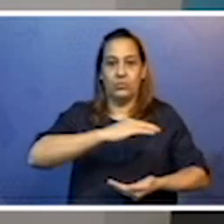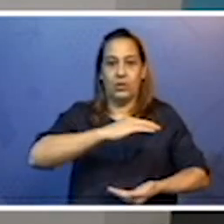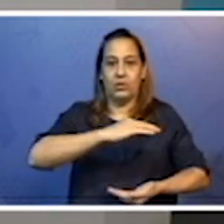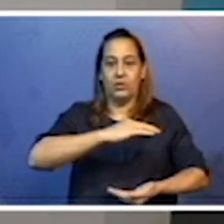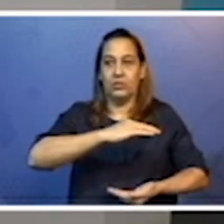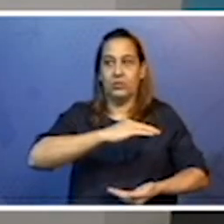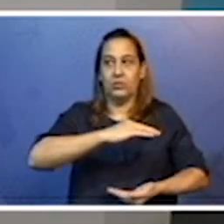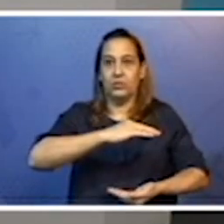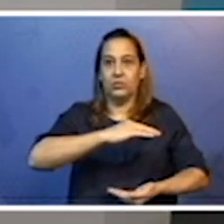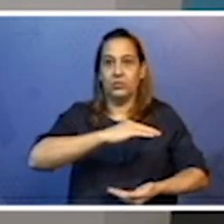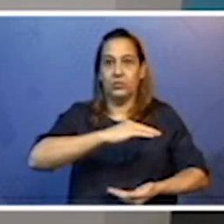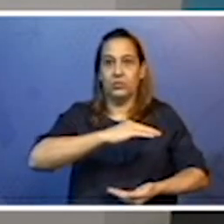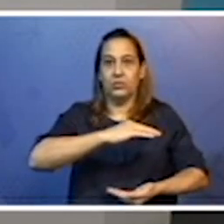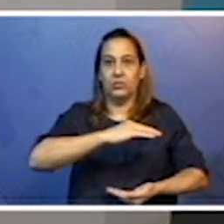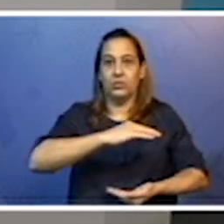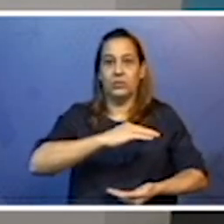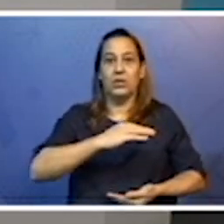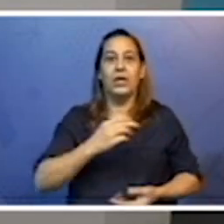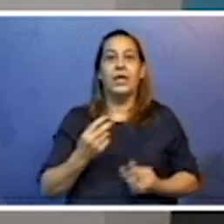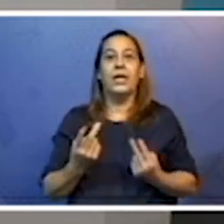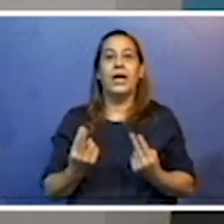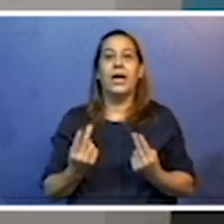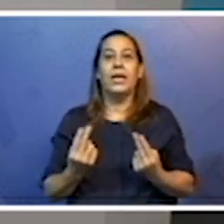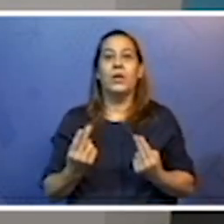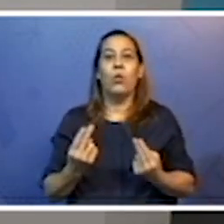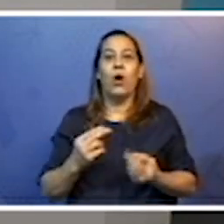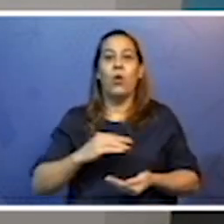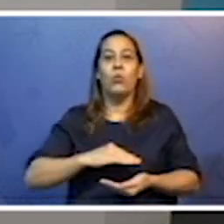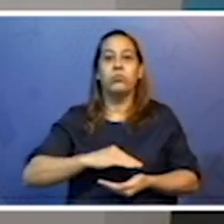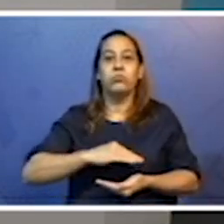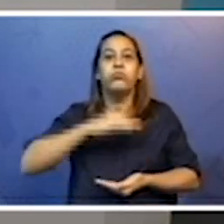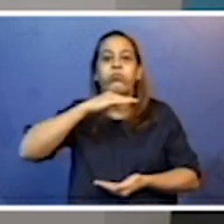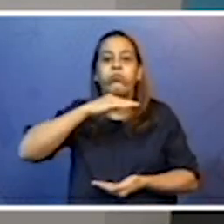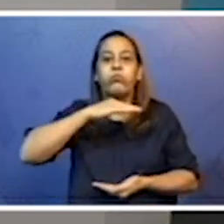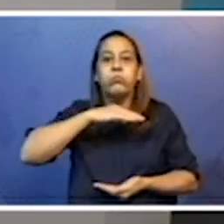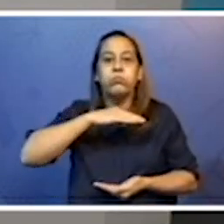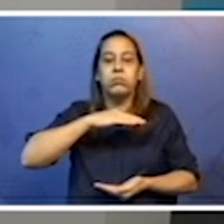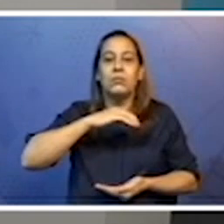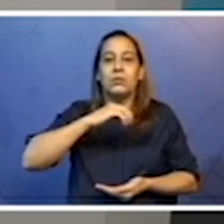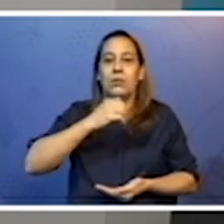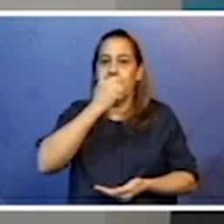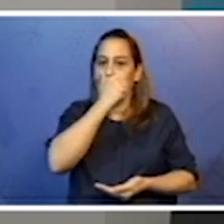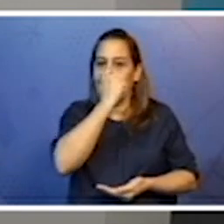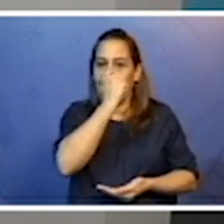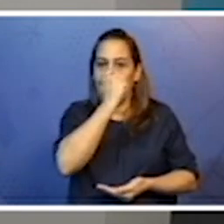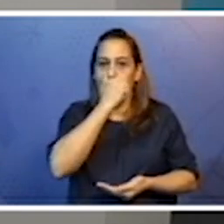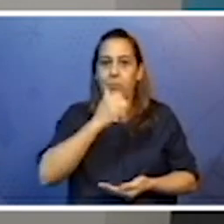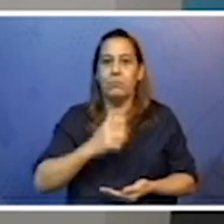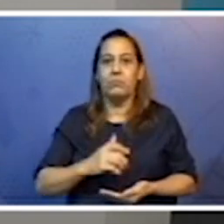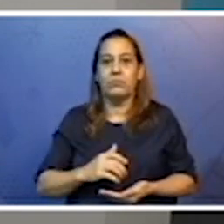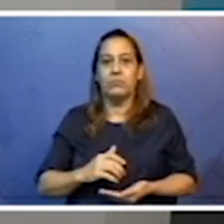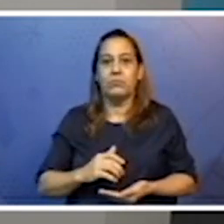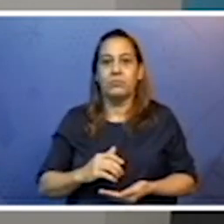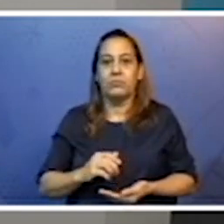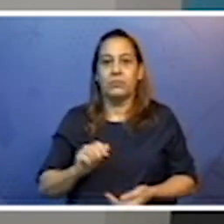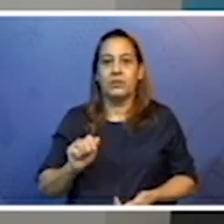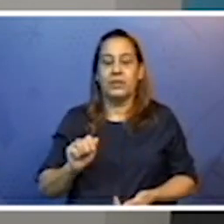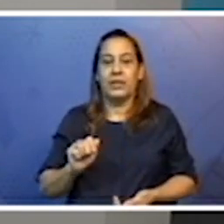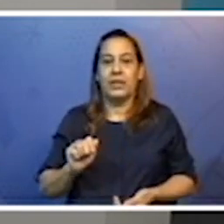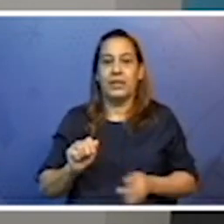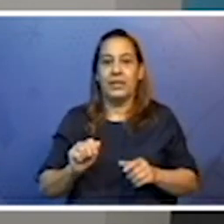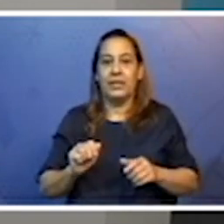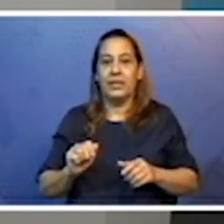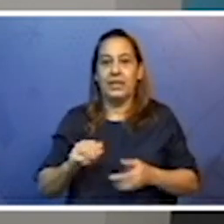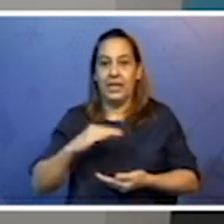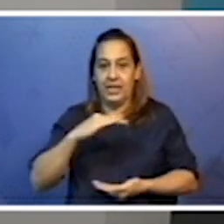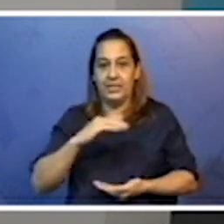4 recipientes, olha, com a mesma capacidade, chamados de recipiente A. Então, tá tudo